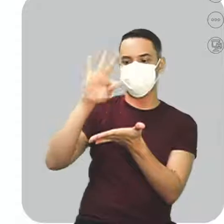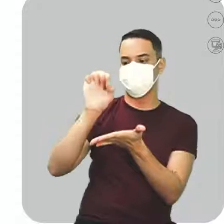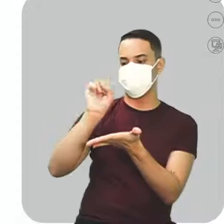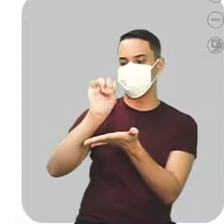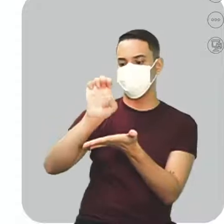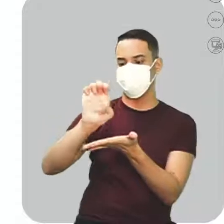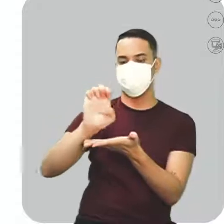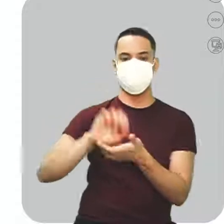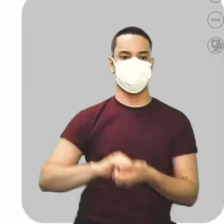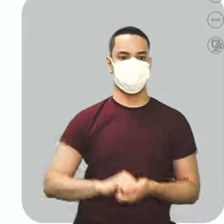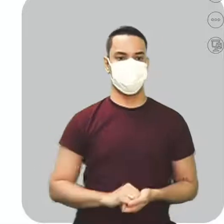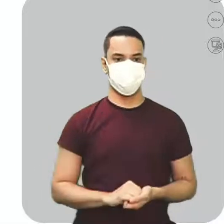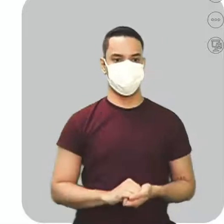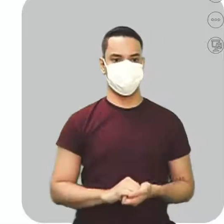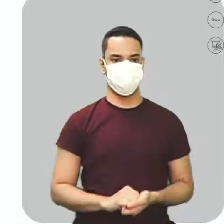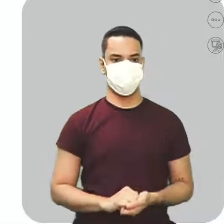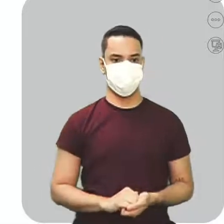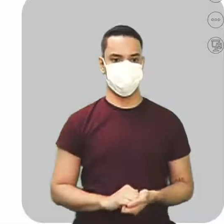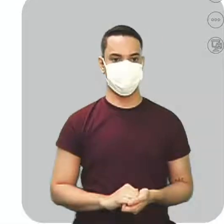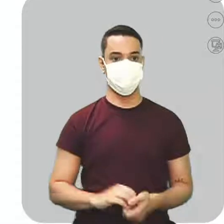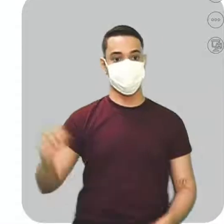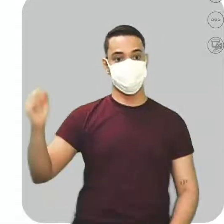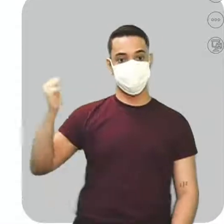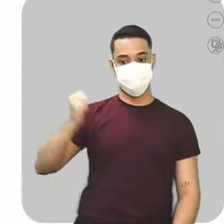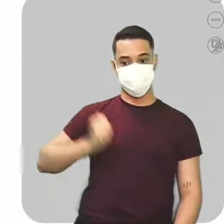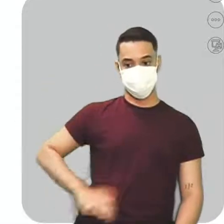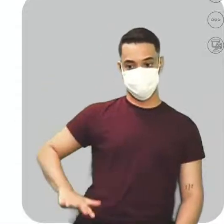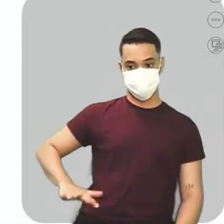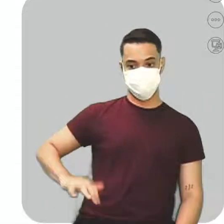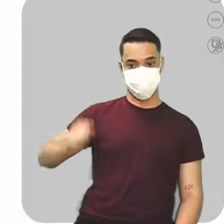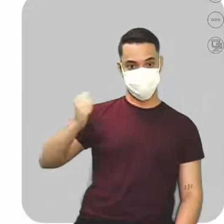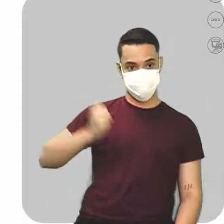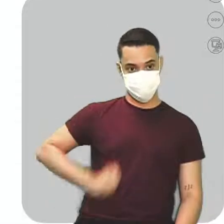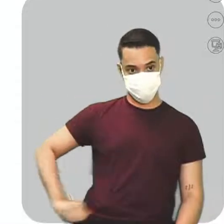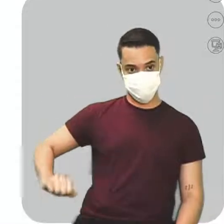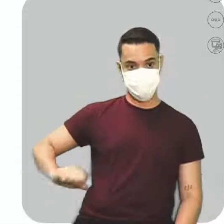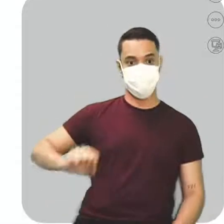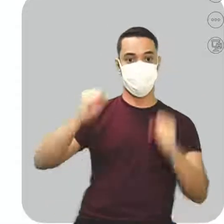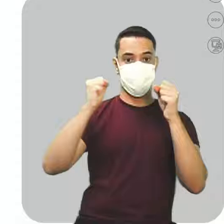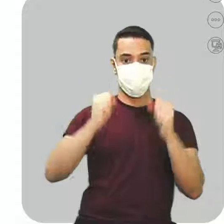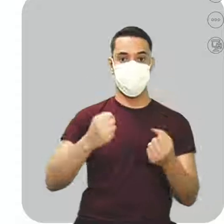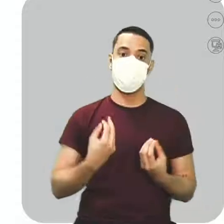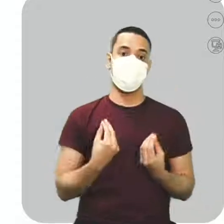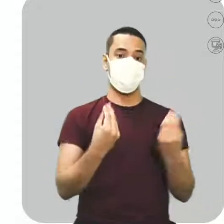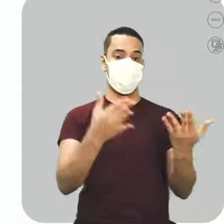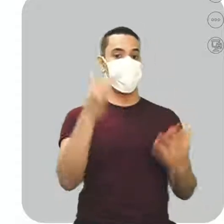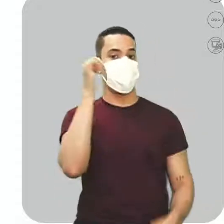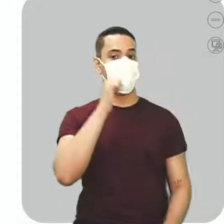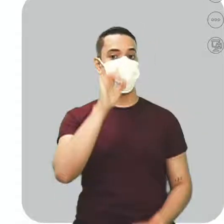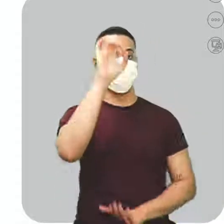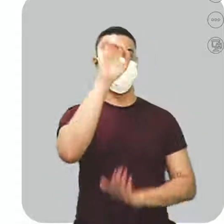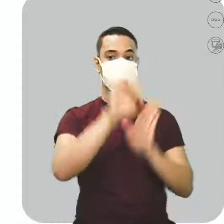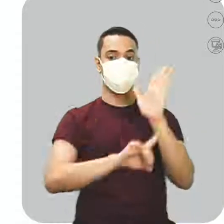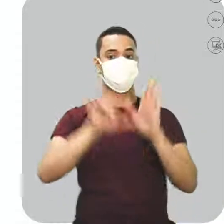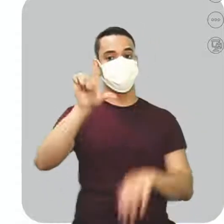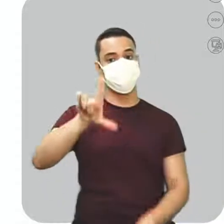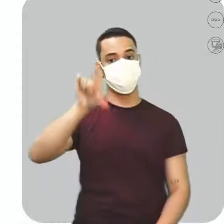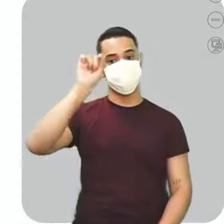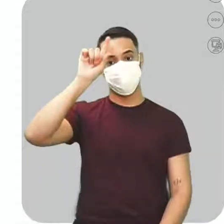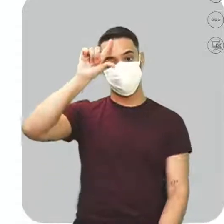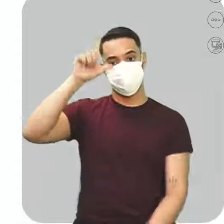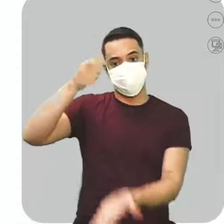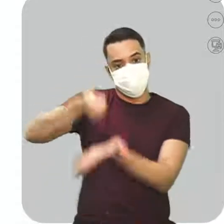tese, né? Olha aqui. O aborto pode dar à mulher o direito de